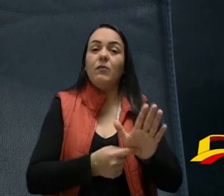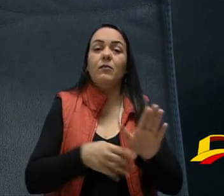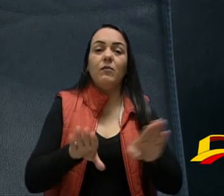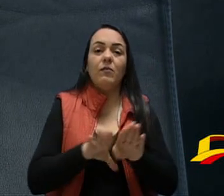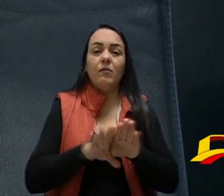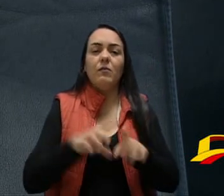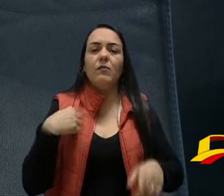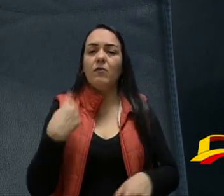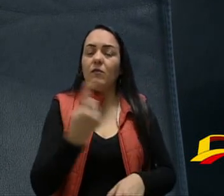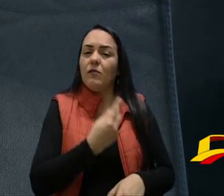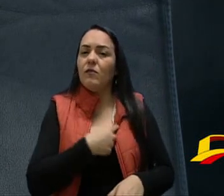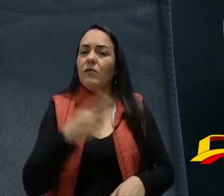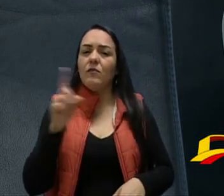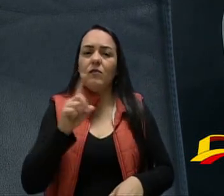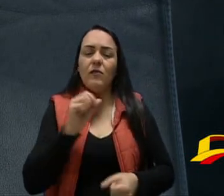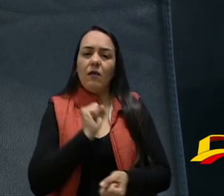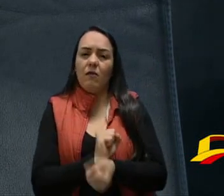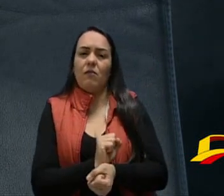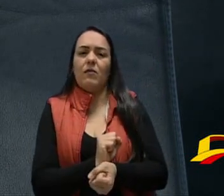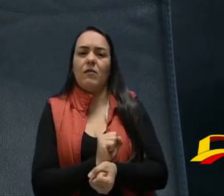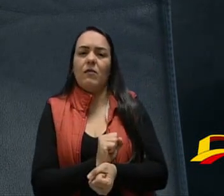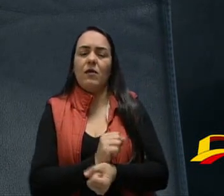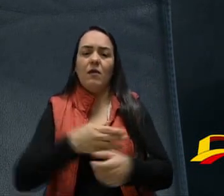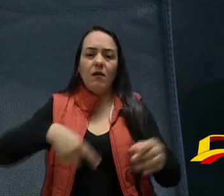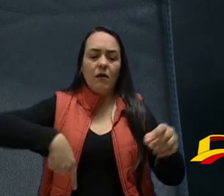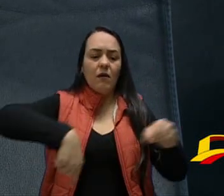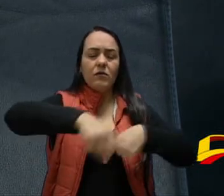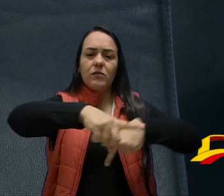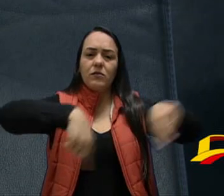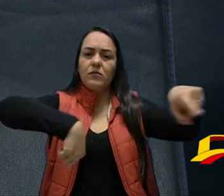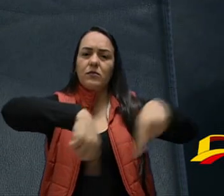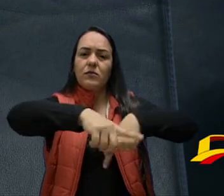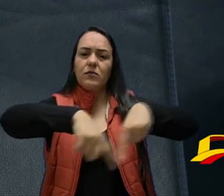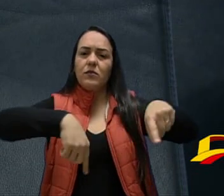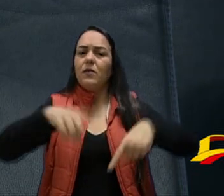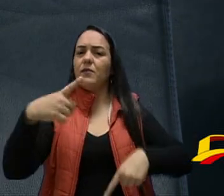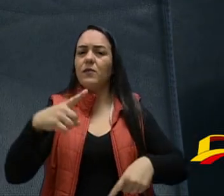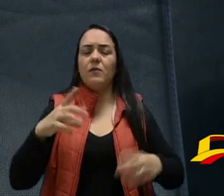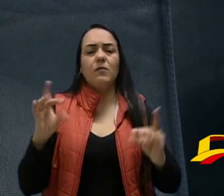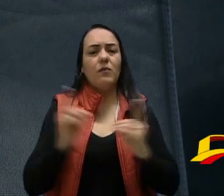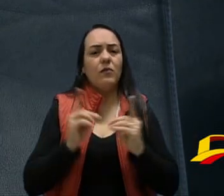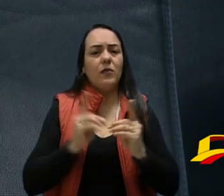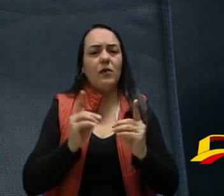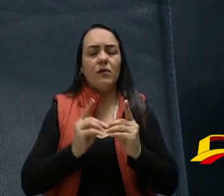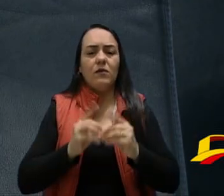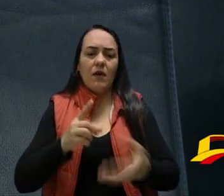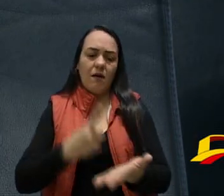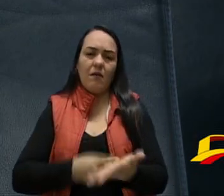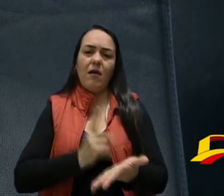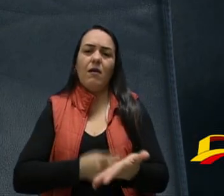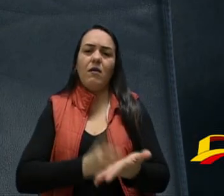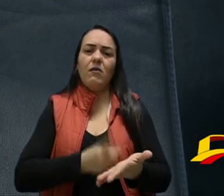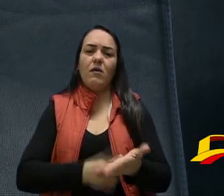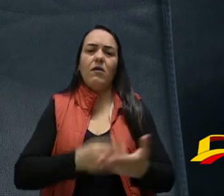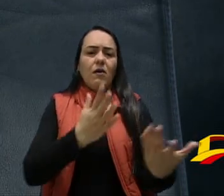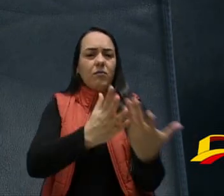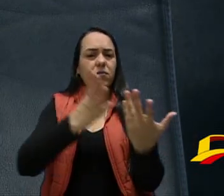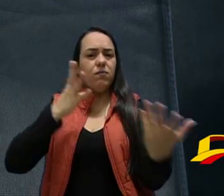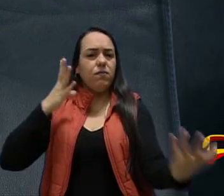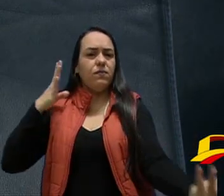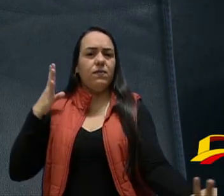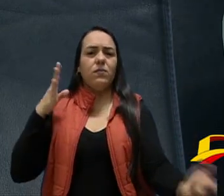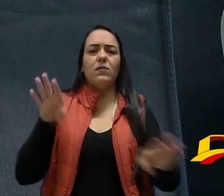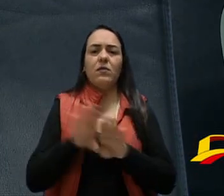que nós não estamos bloqueando o acesso das pessoas embora não tenha o agendamento agenda marcada a fila